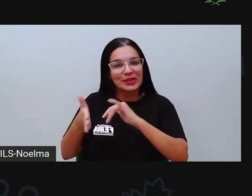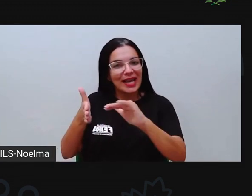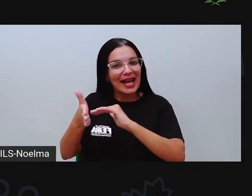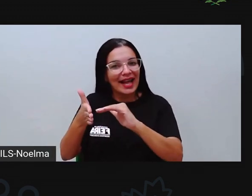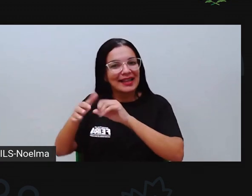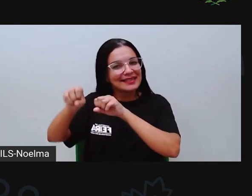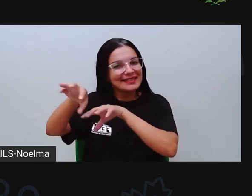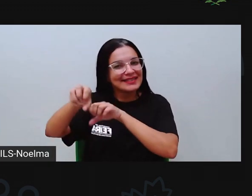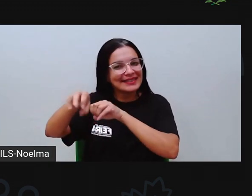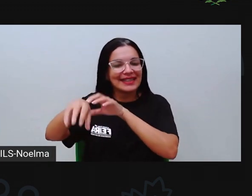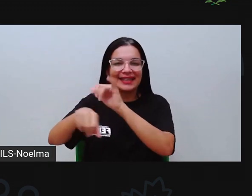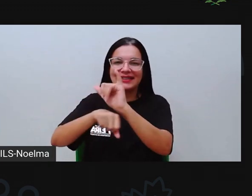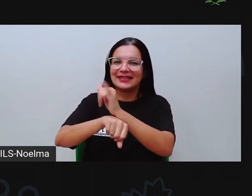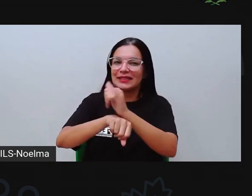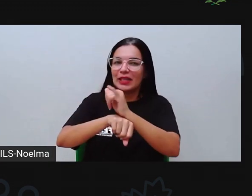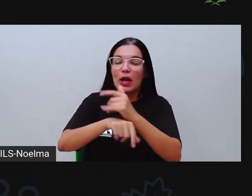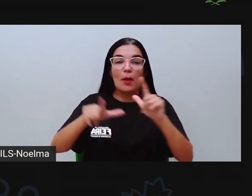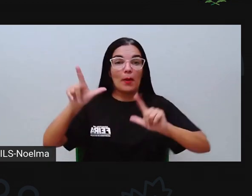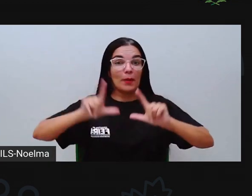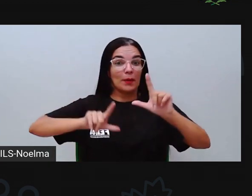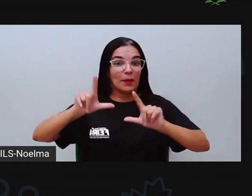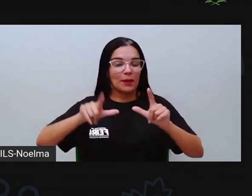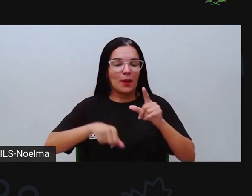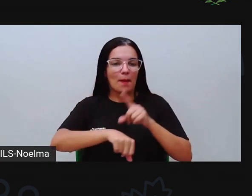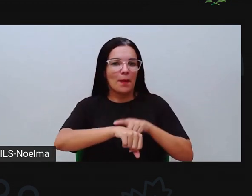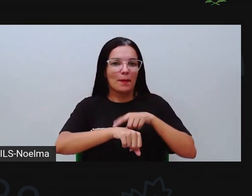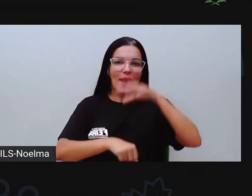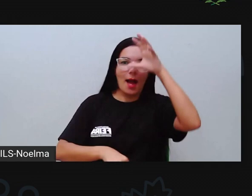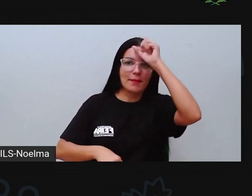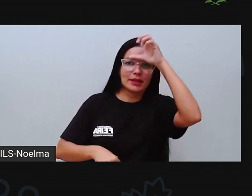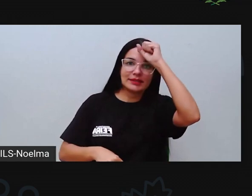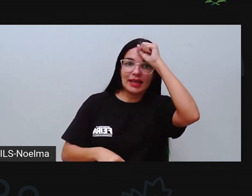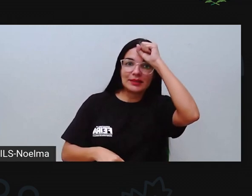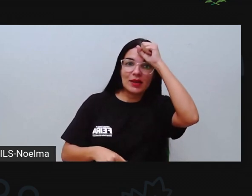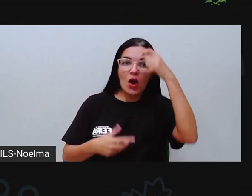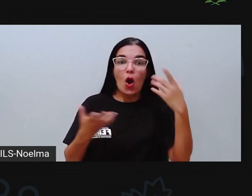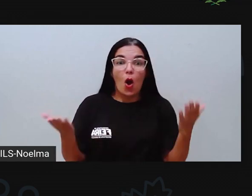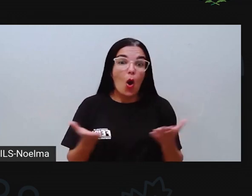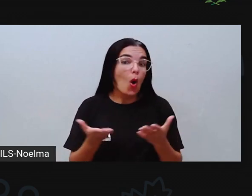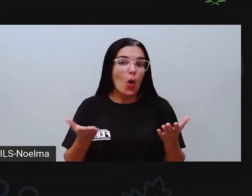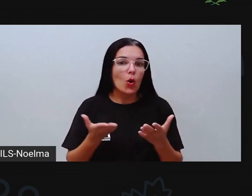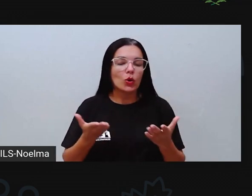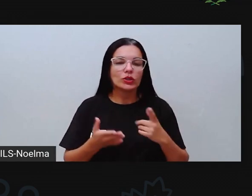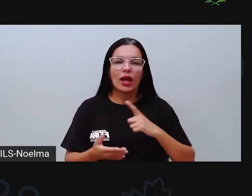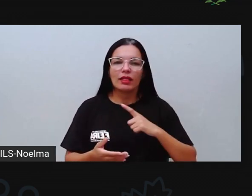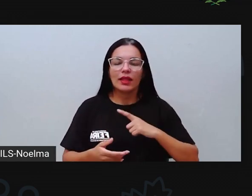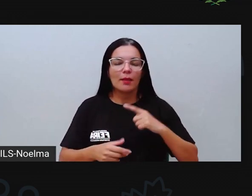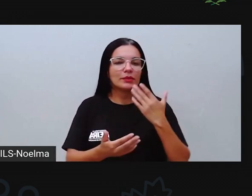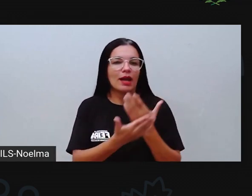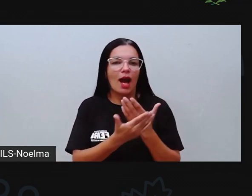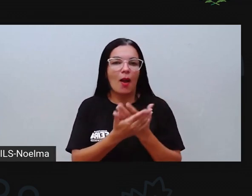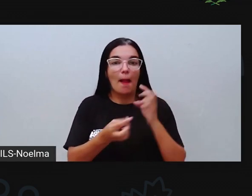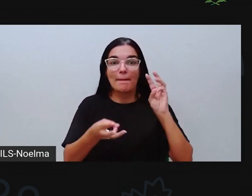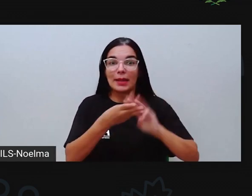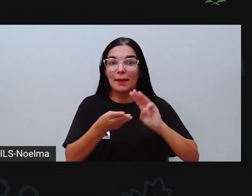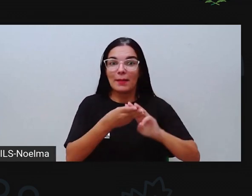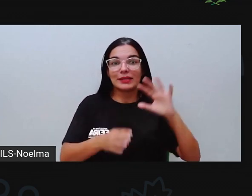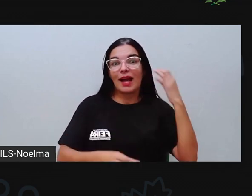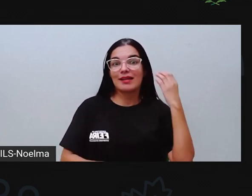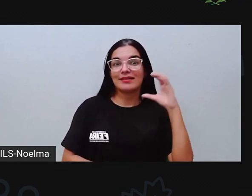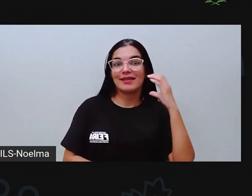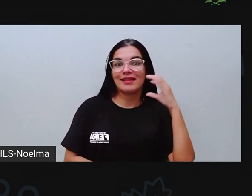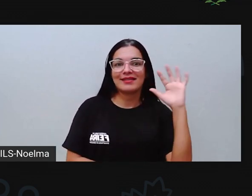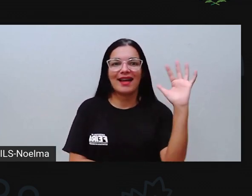nosso canal para mais um momento de aprendizado. Hoje nós teremos aula de Matemática e Ciências